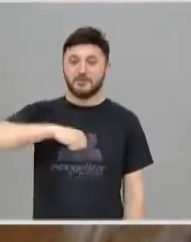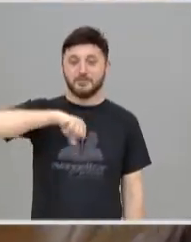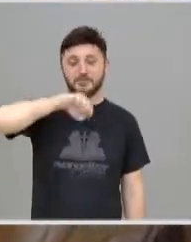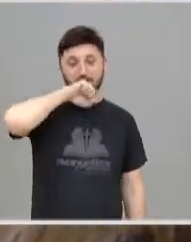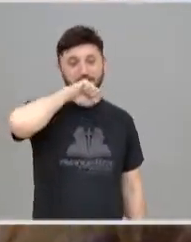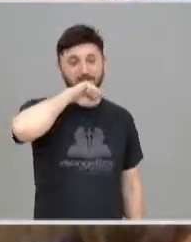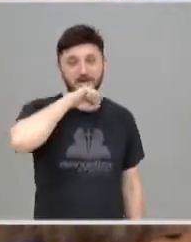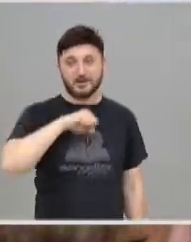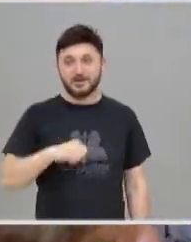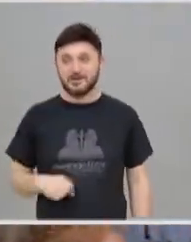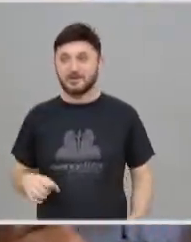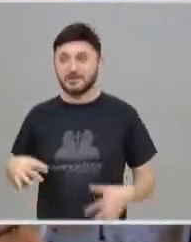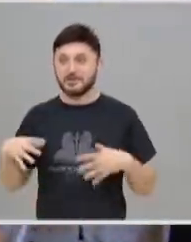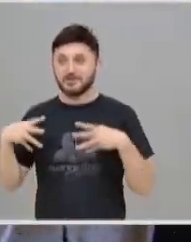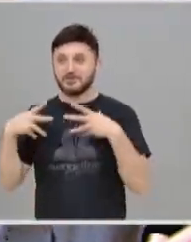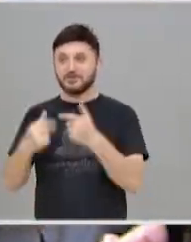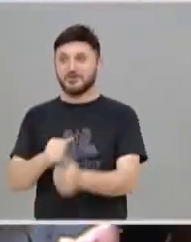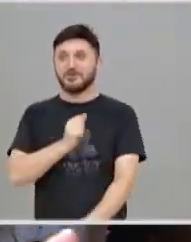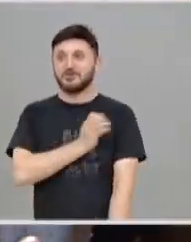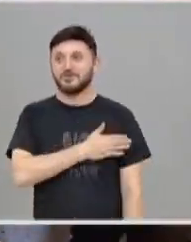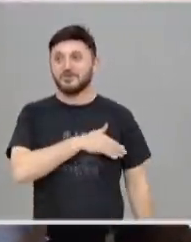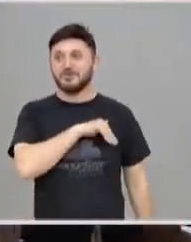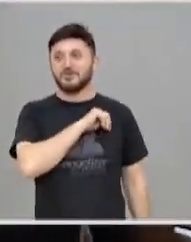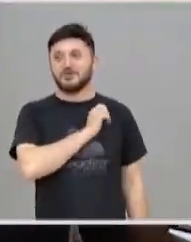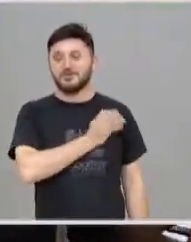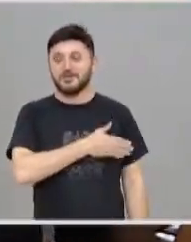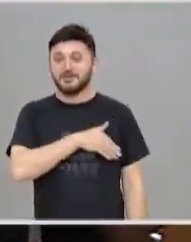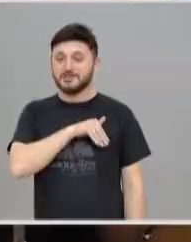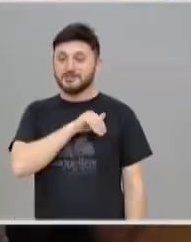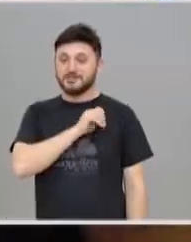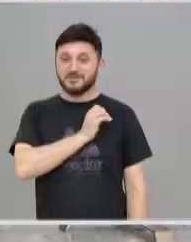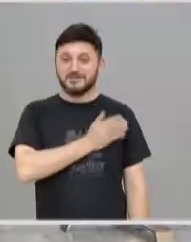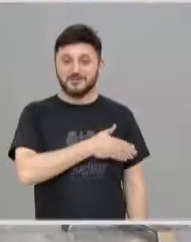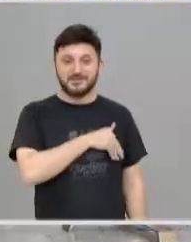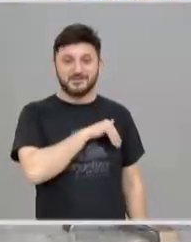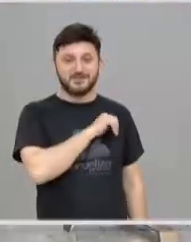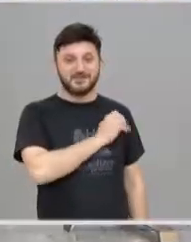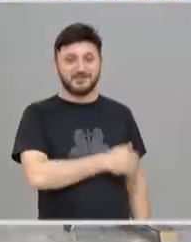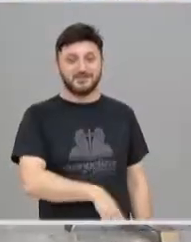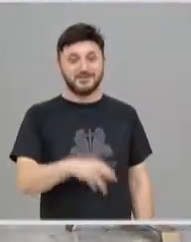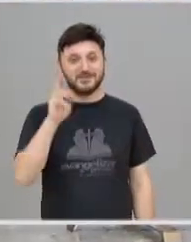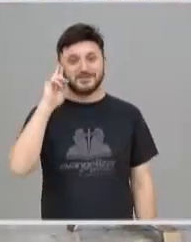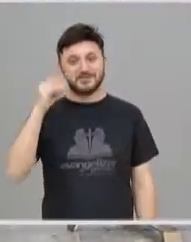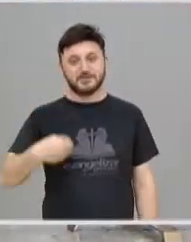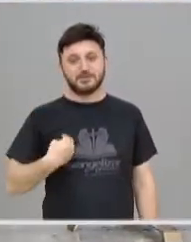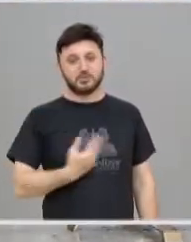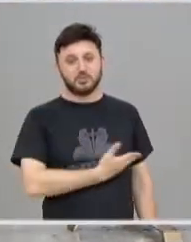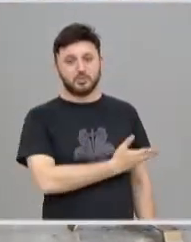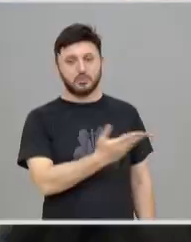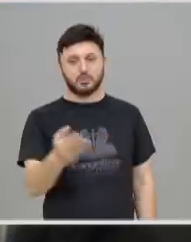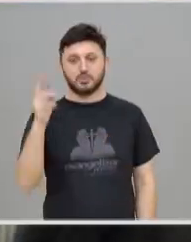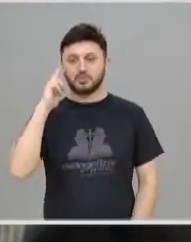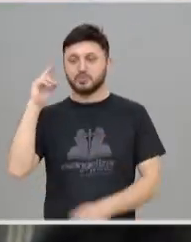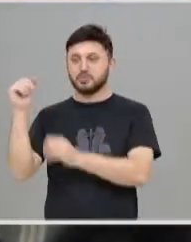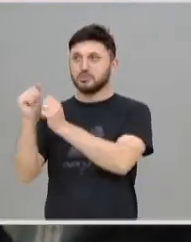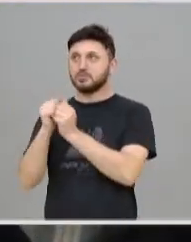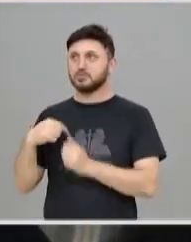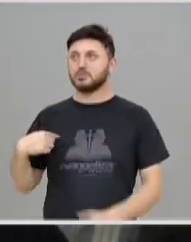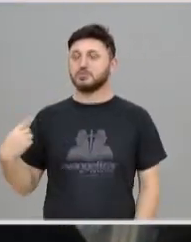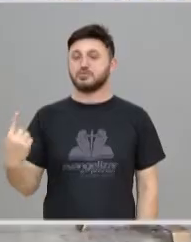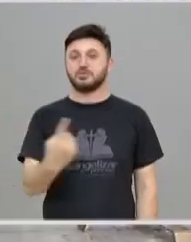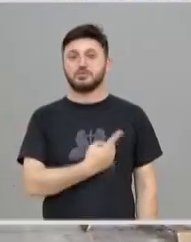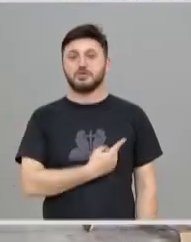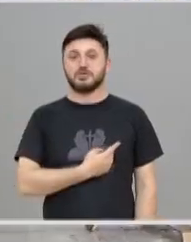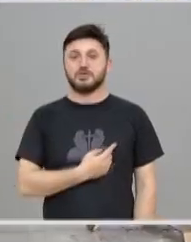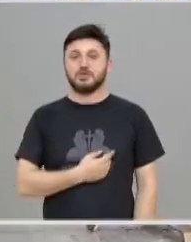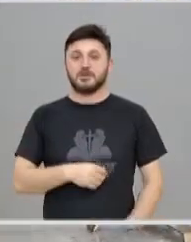ó Pai, de todo o coração. O Senhor esteja convosco. Ele está no